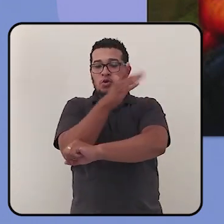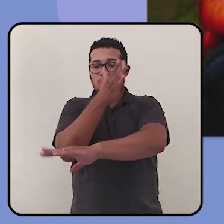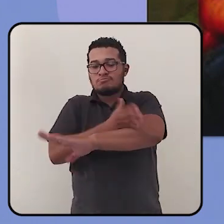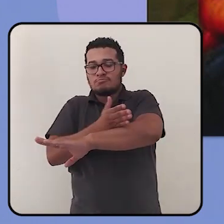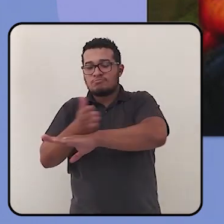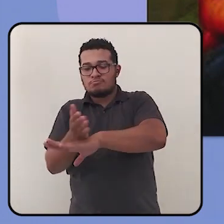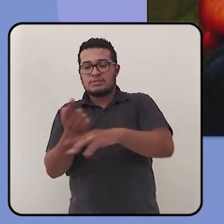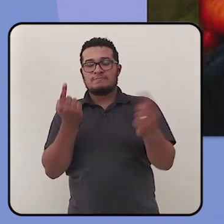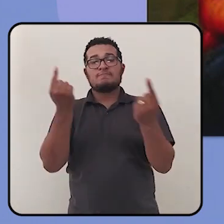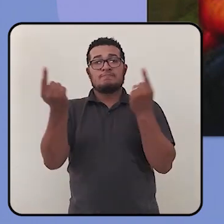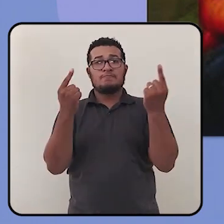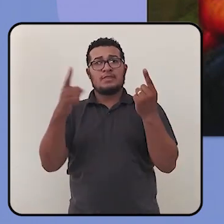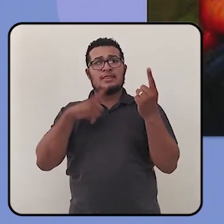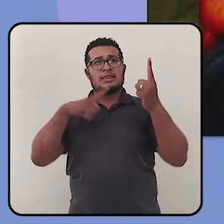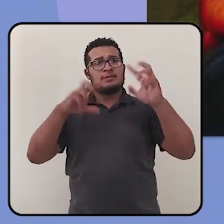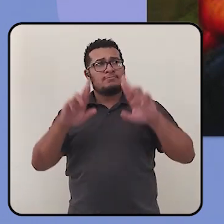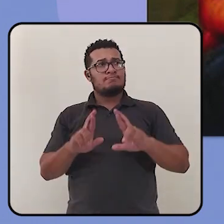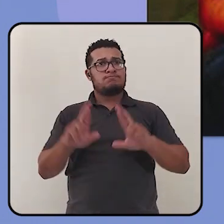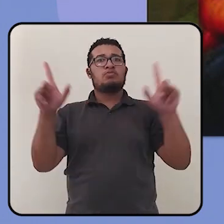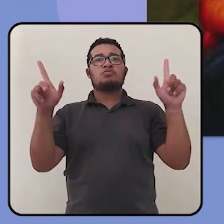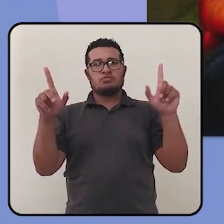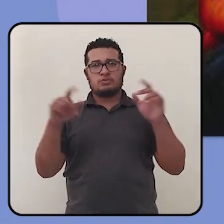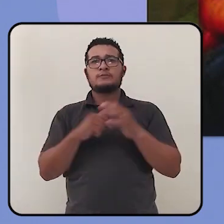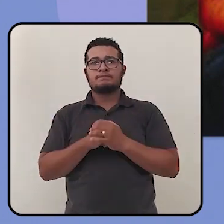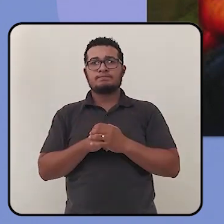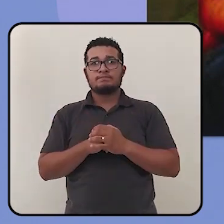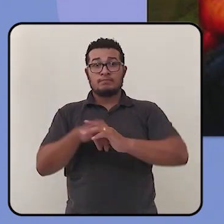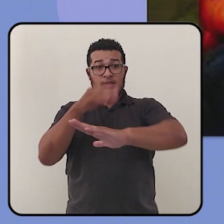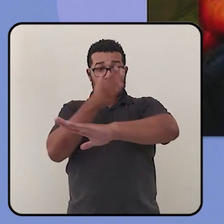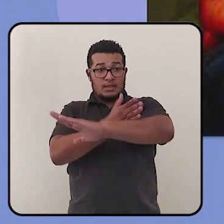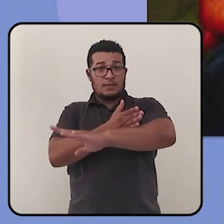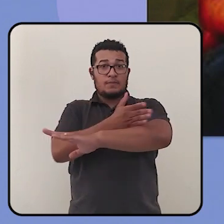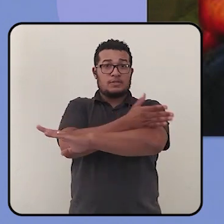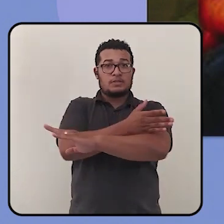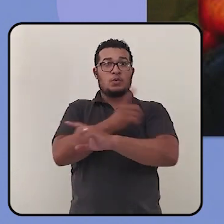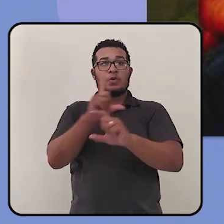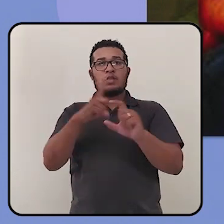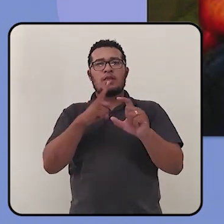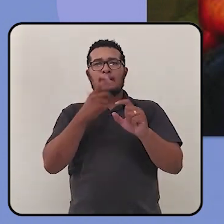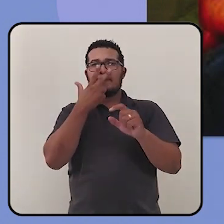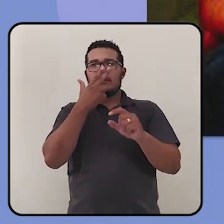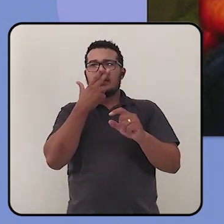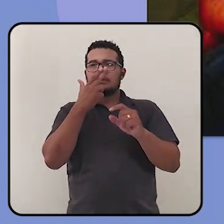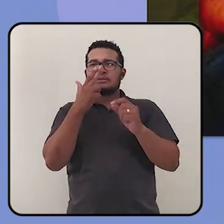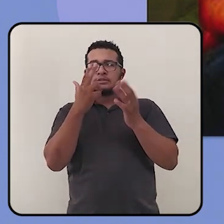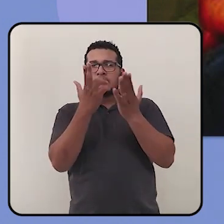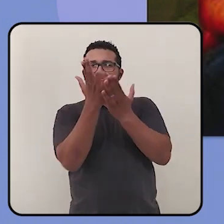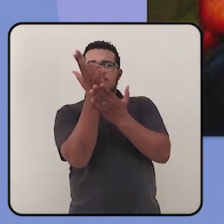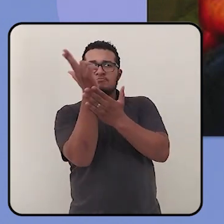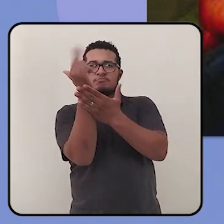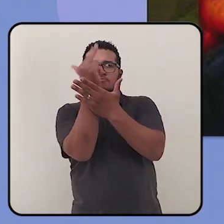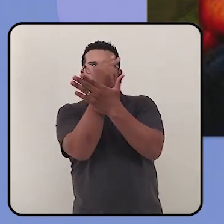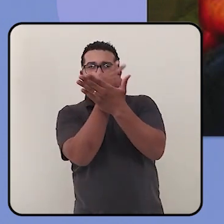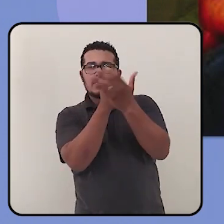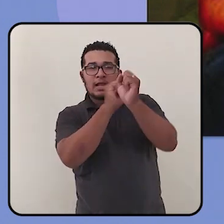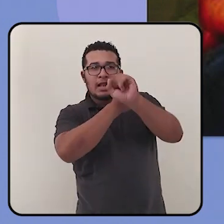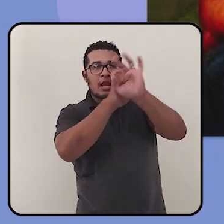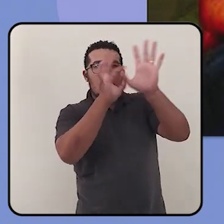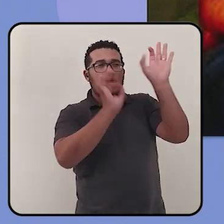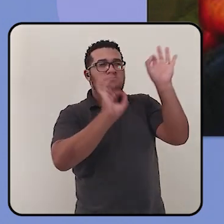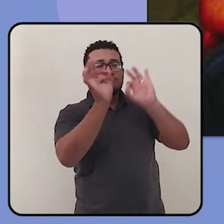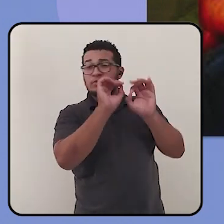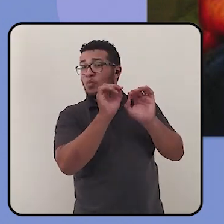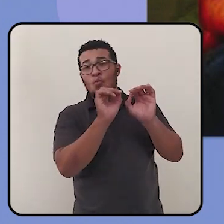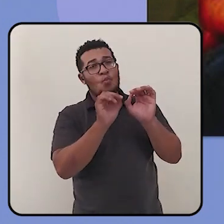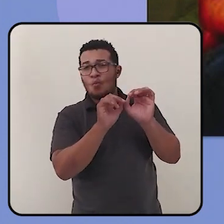é muito claro percebemos as diferenças a imagem medieval os traços não são bem claros a proporção não é